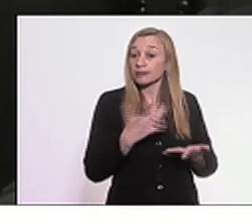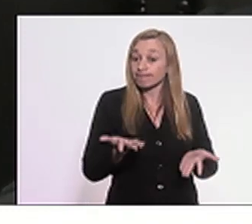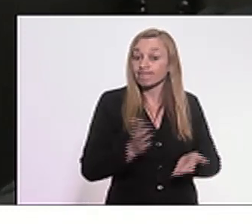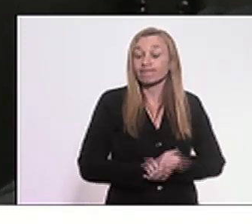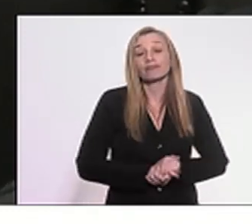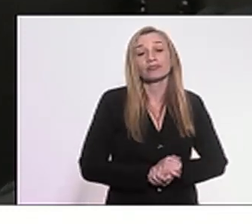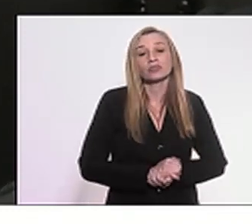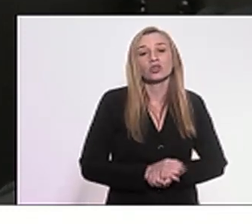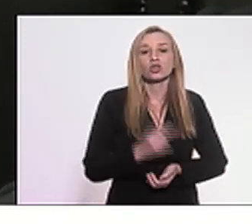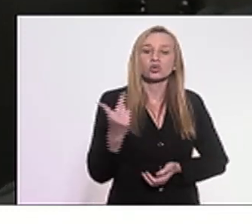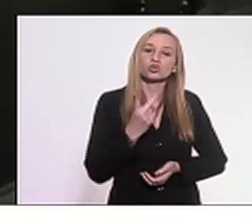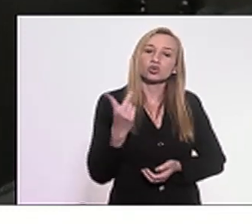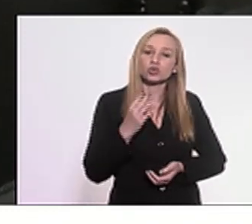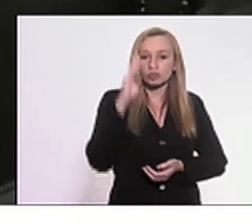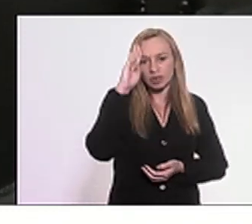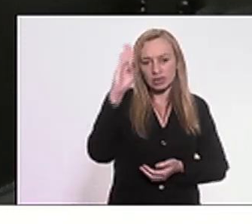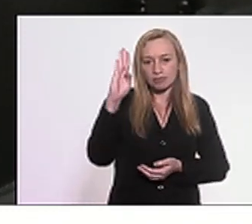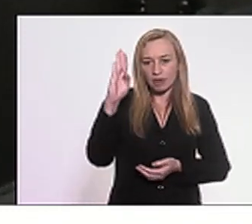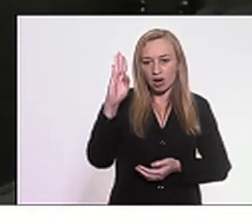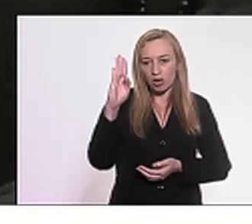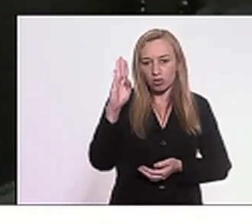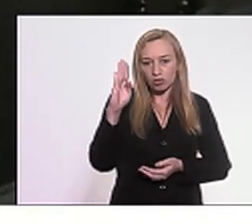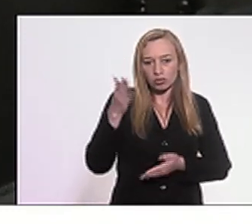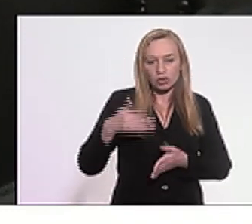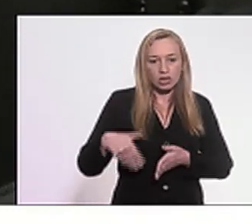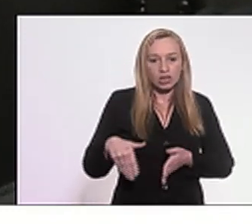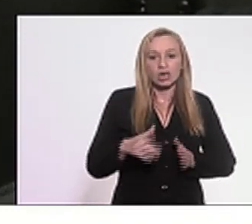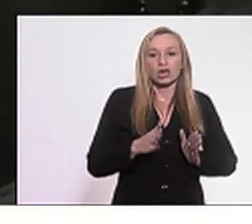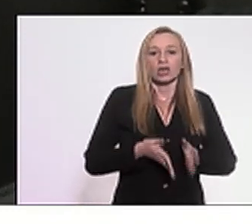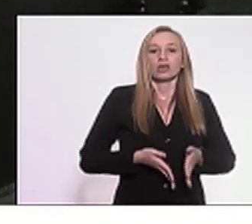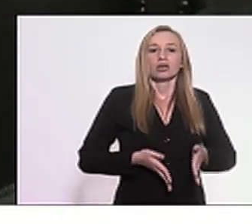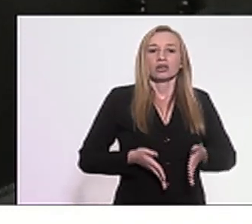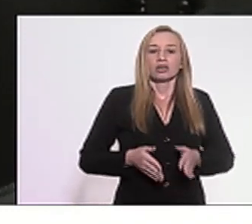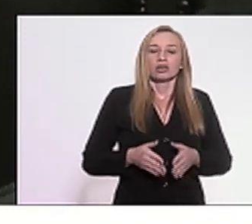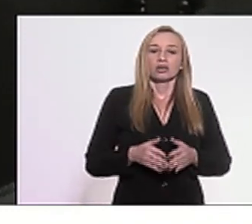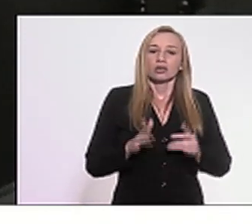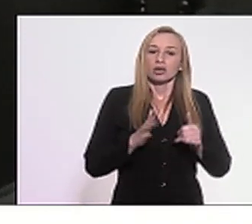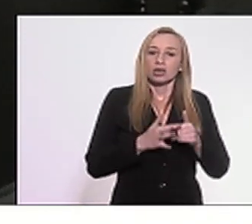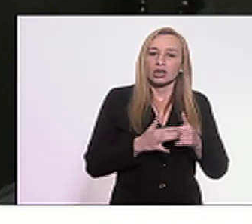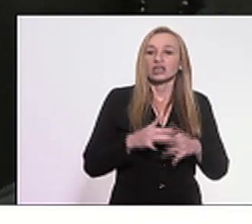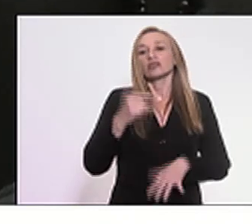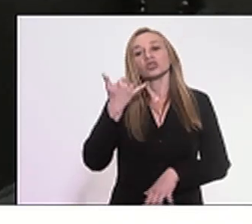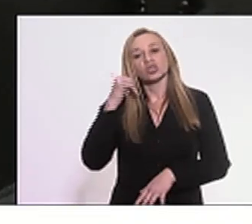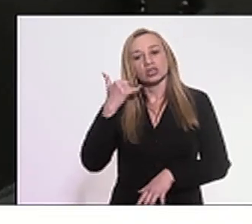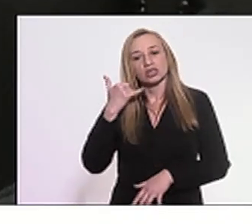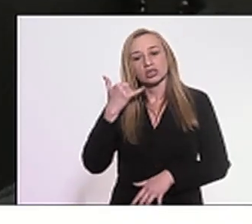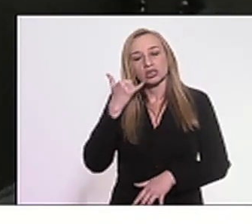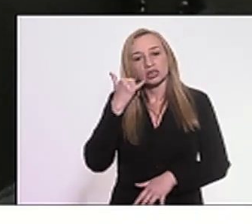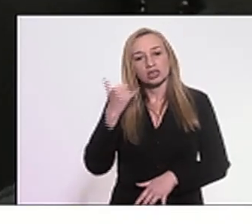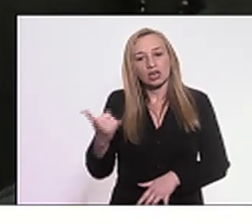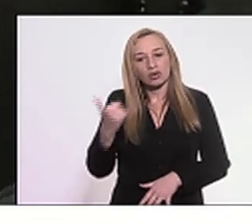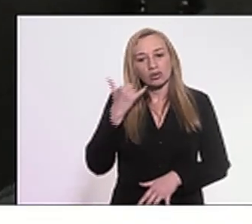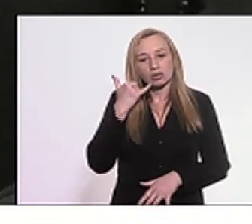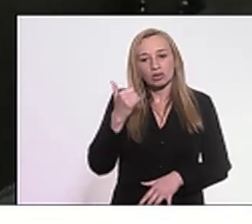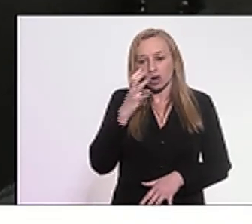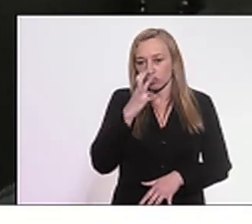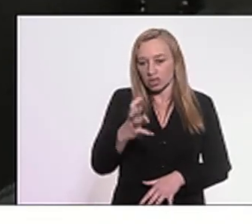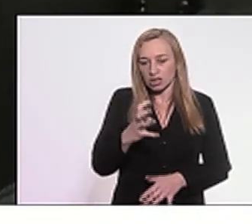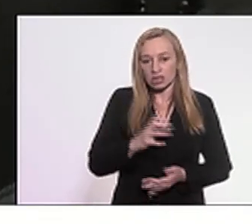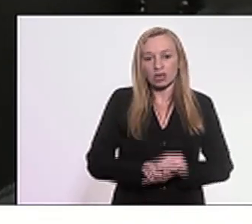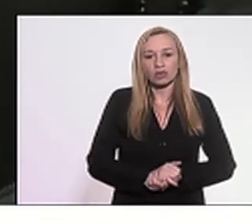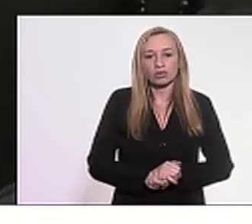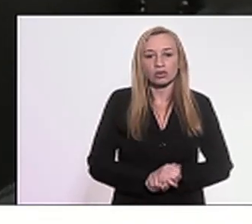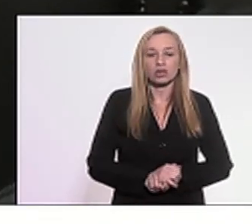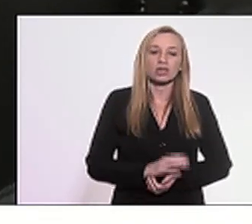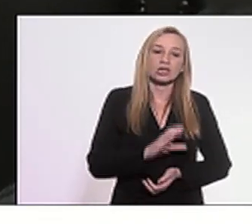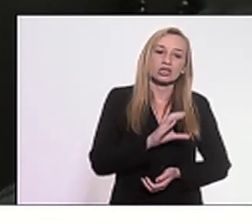Hoje, os dois principais canais de denúncia dentro da Polícia Civil é o Sindipol /